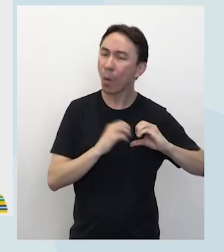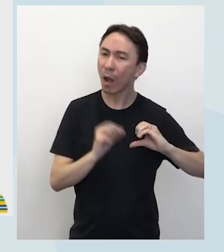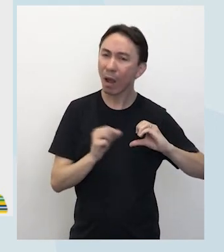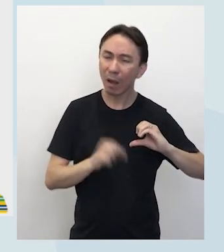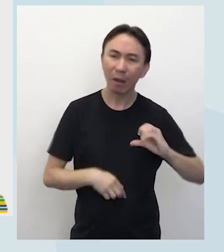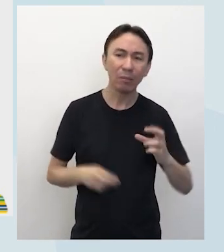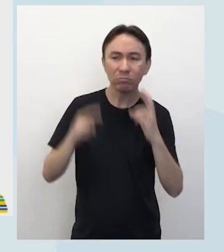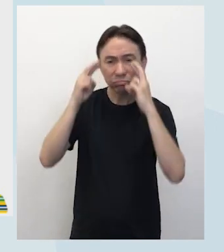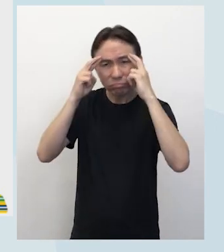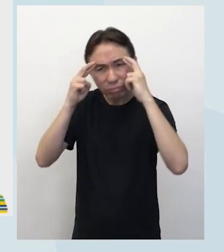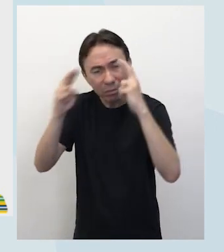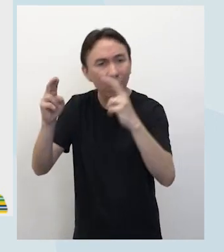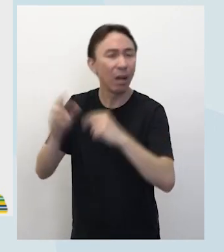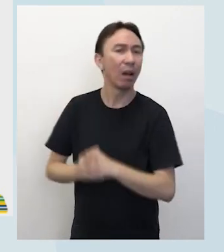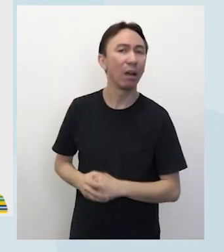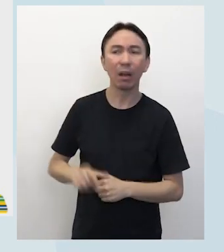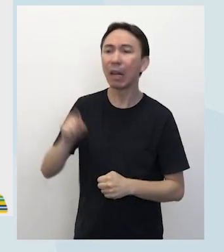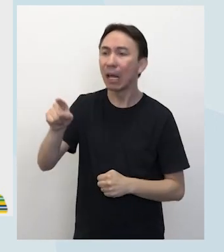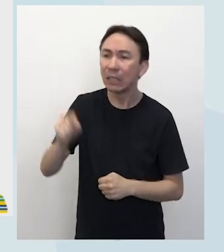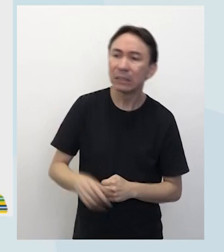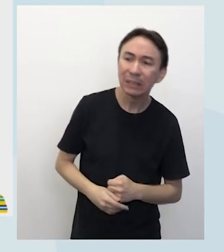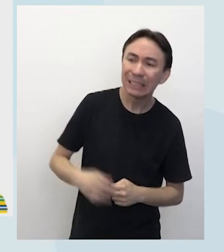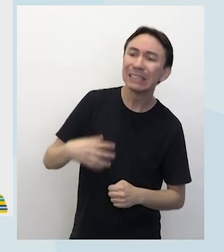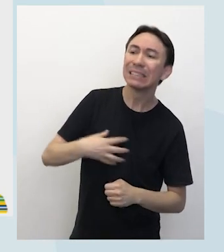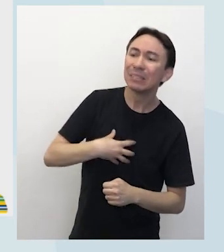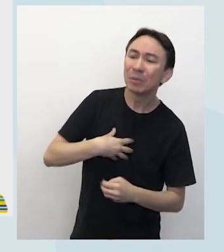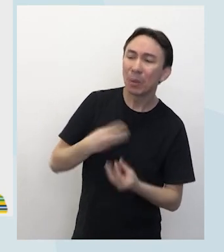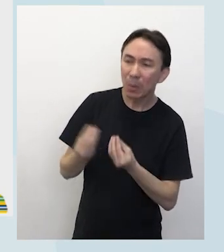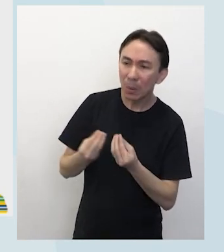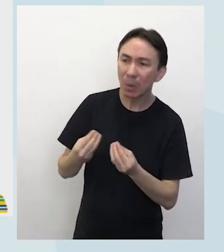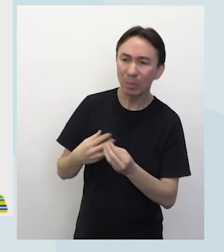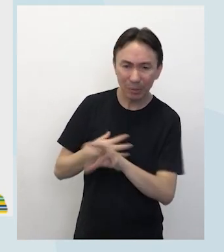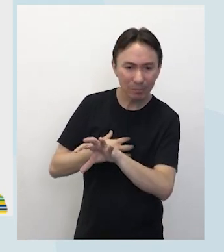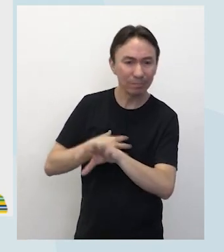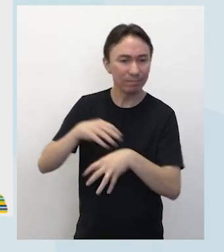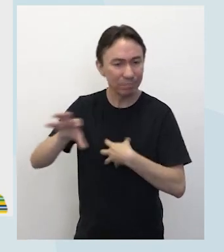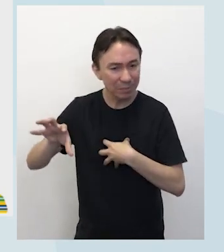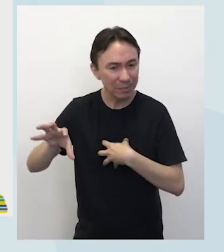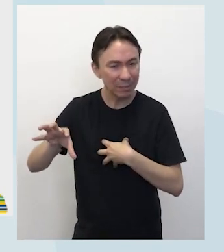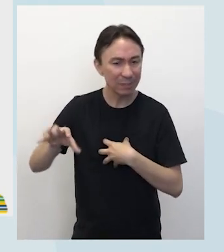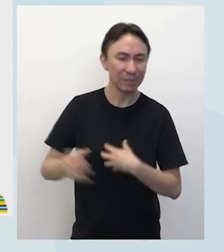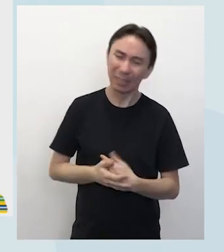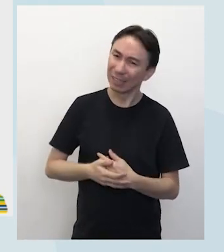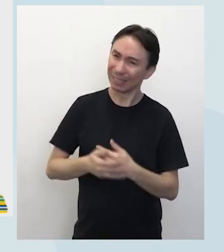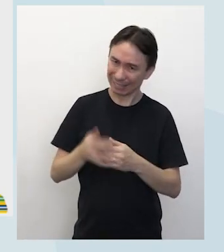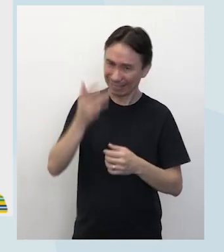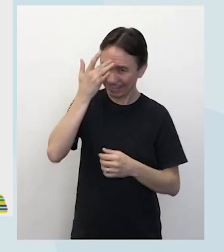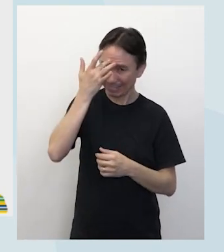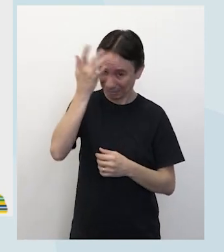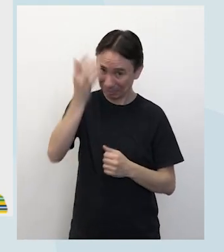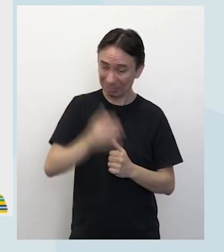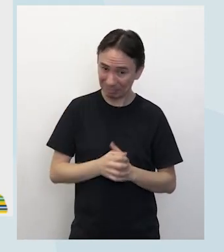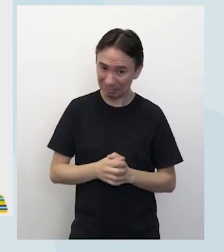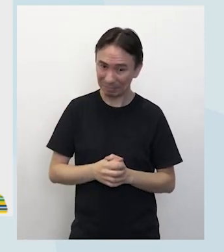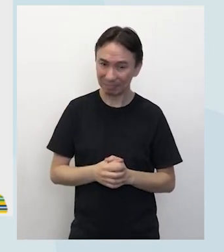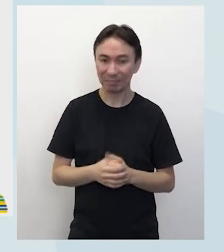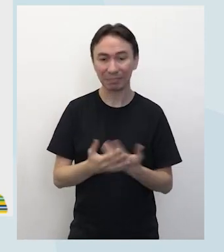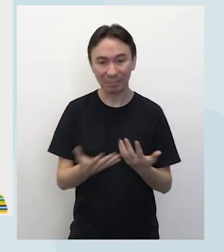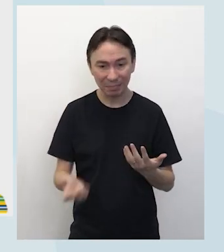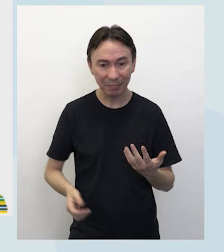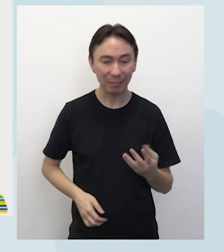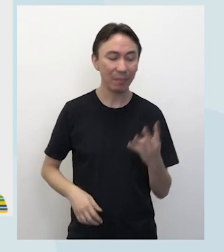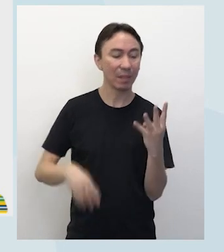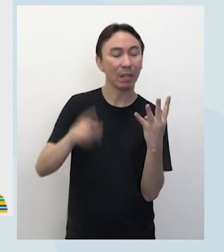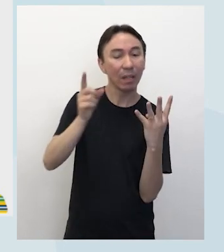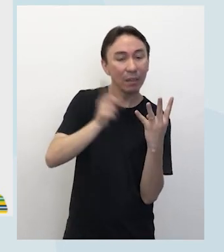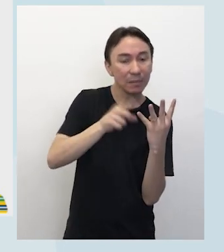do outro, com a gente também deixar que o outro consiga entender o nosso sentimento, né? Por fim, a